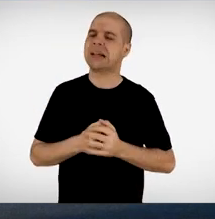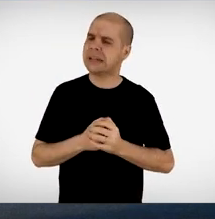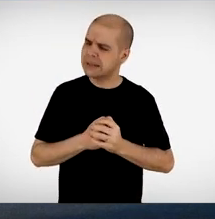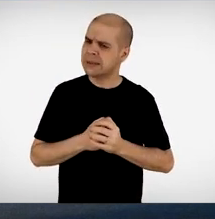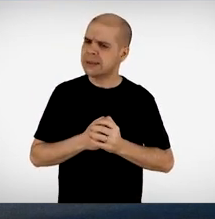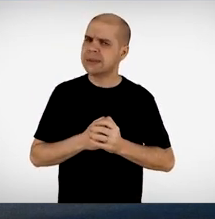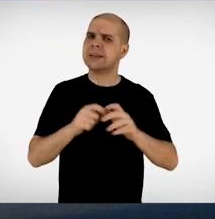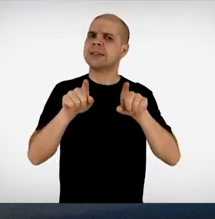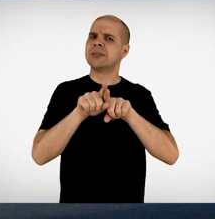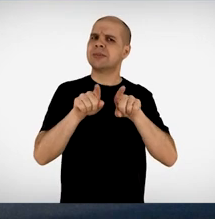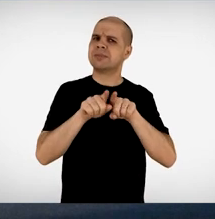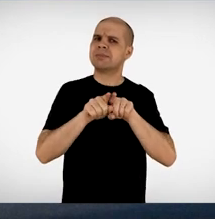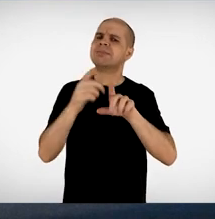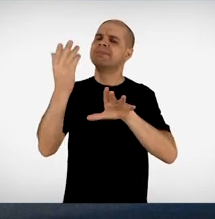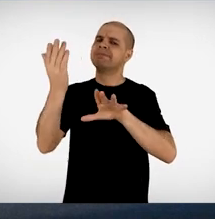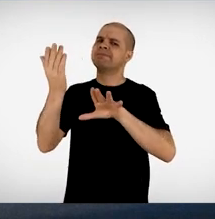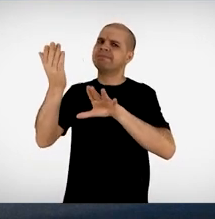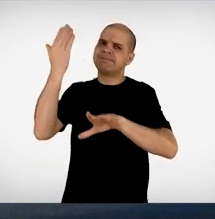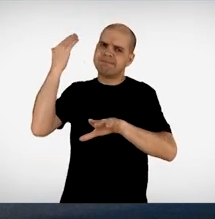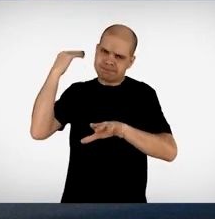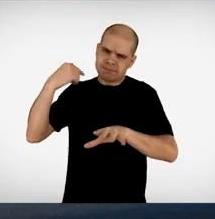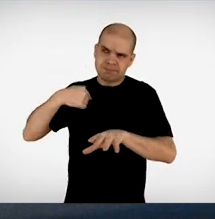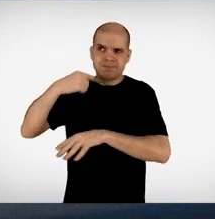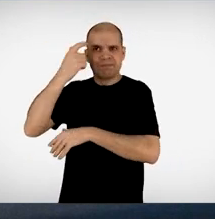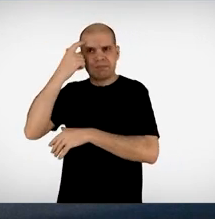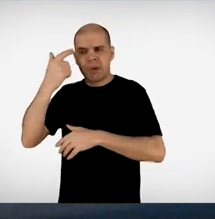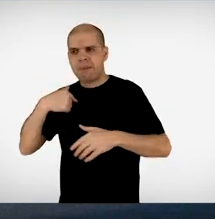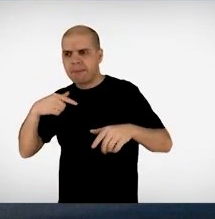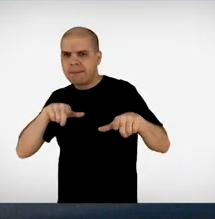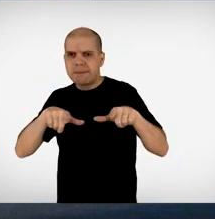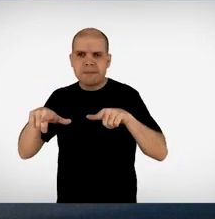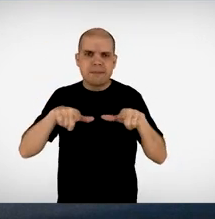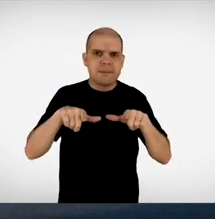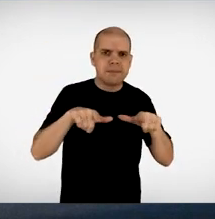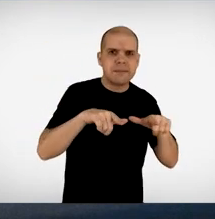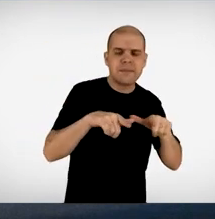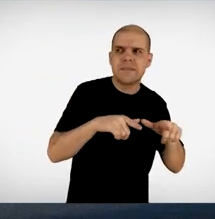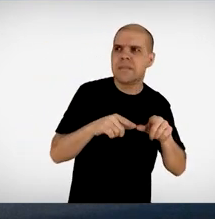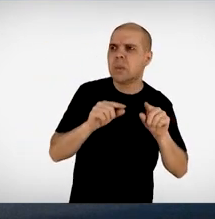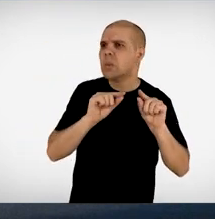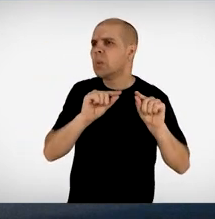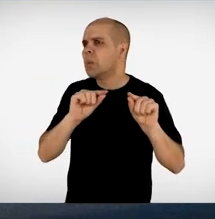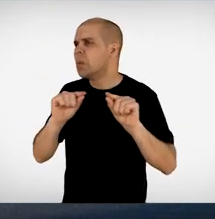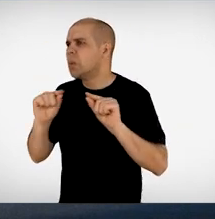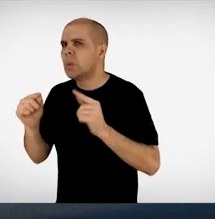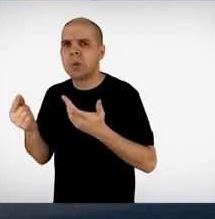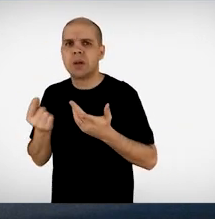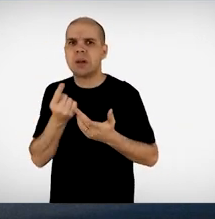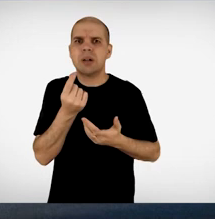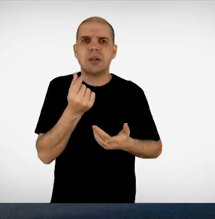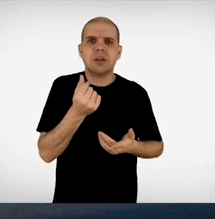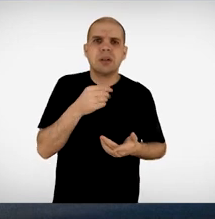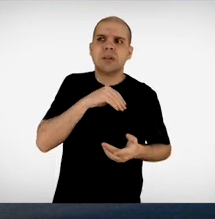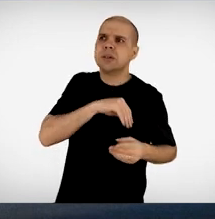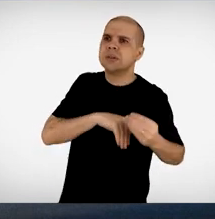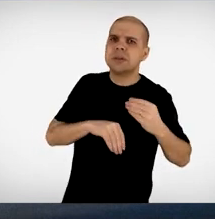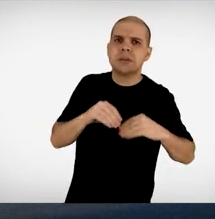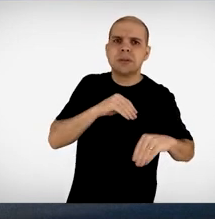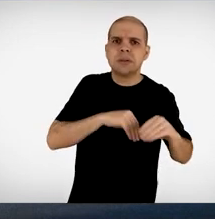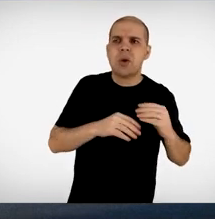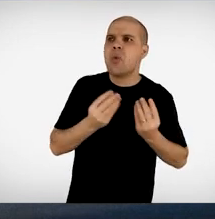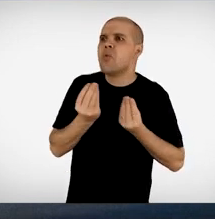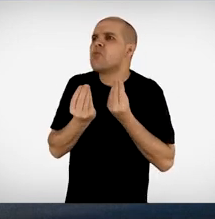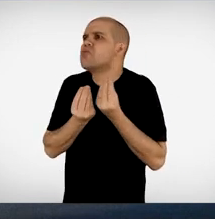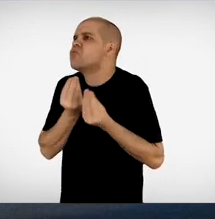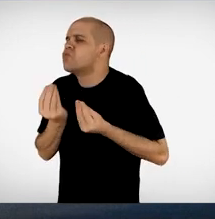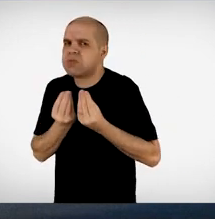E tinha uma pressão assim de já decidir, já ganhar a grana, e acabou que agora, com